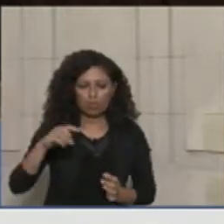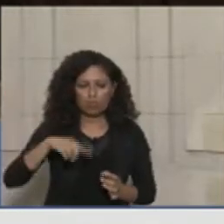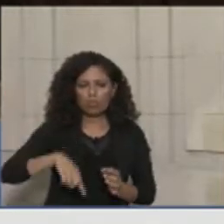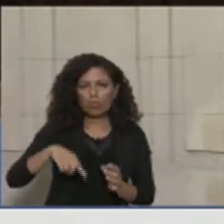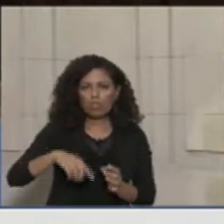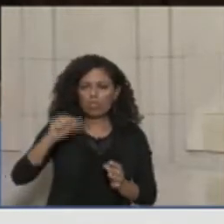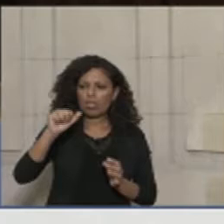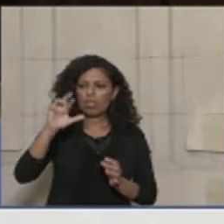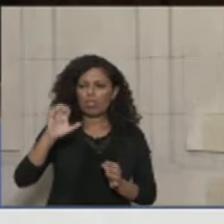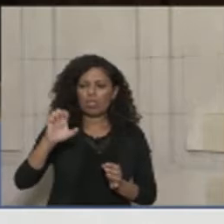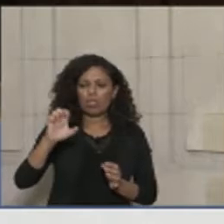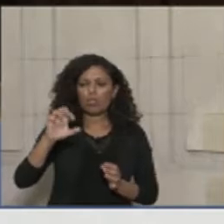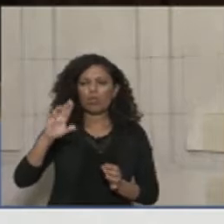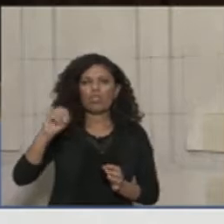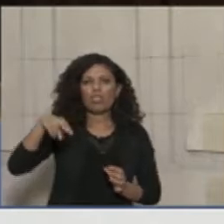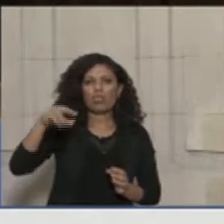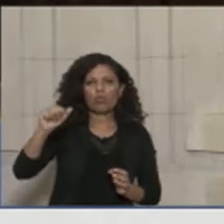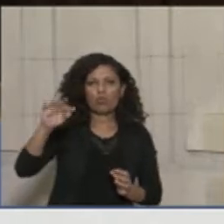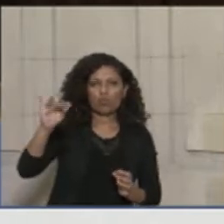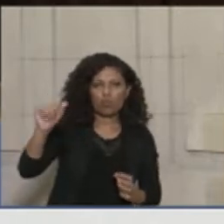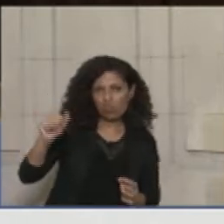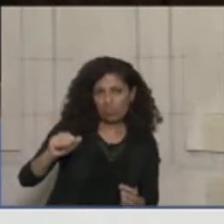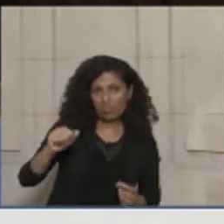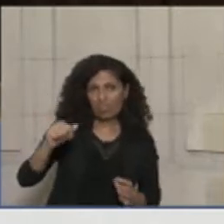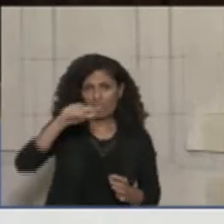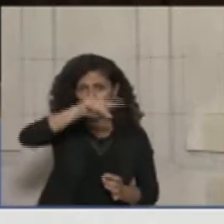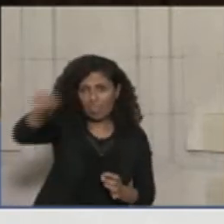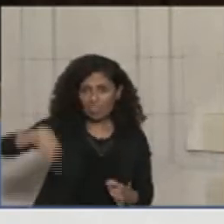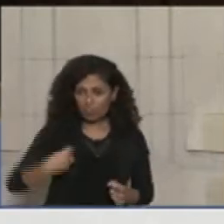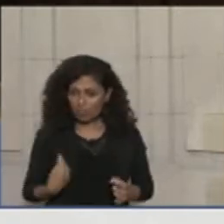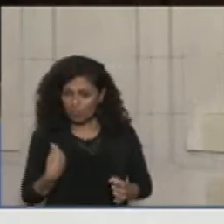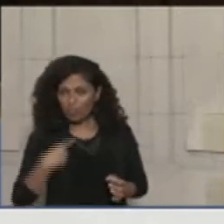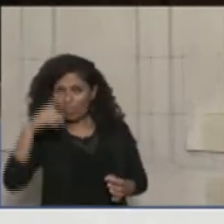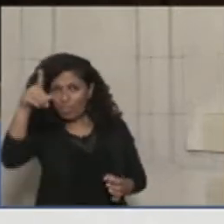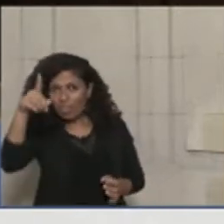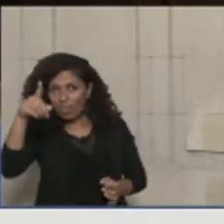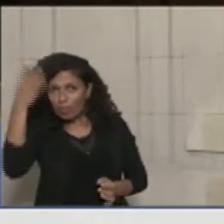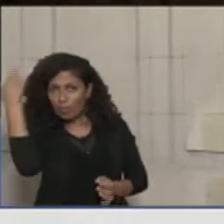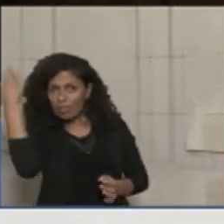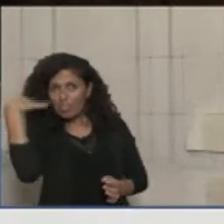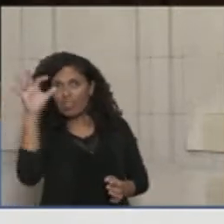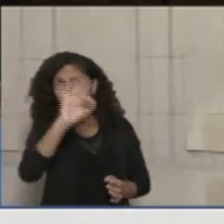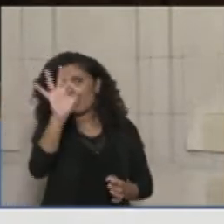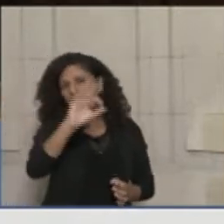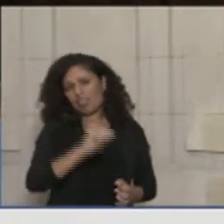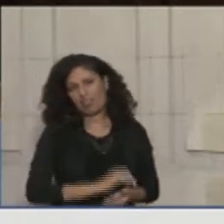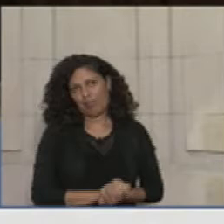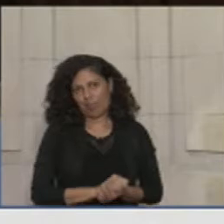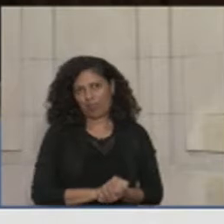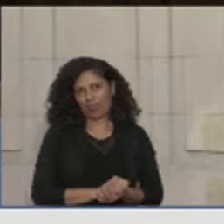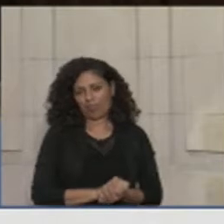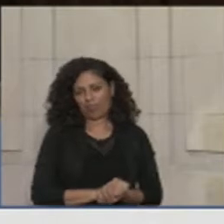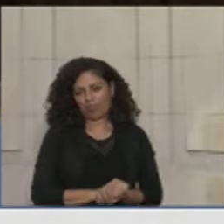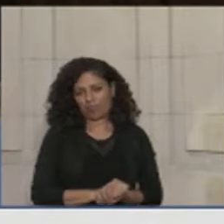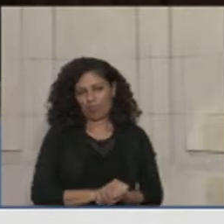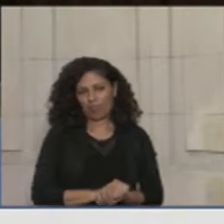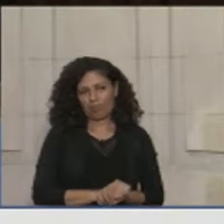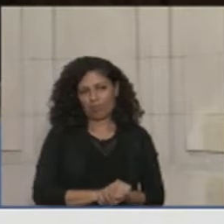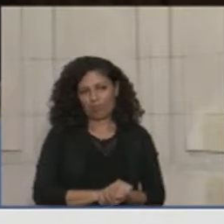Esta decisão do presidente vai levá-los a uma posição de